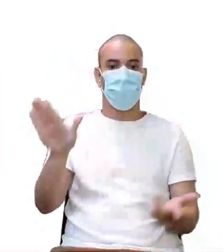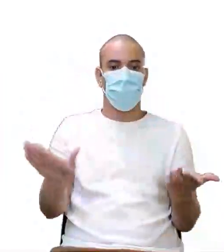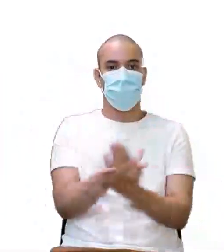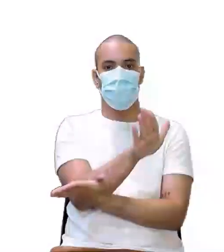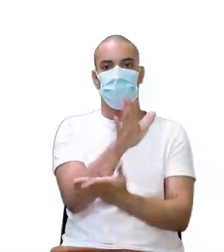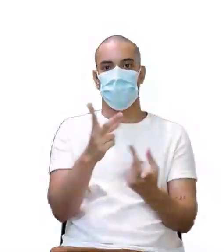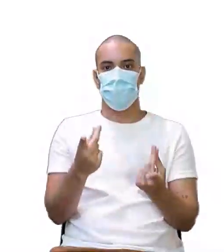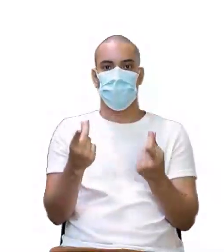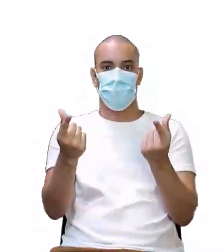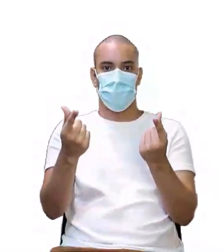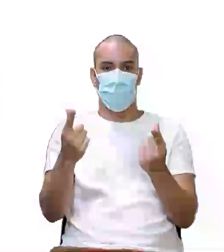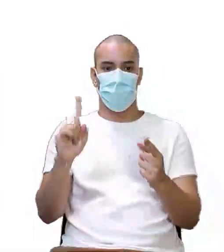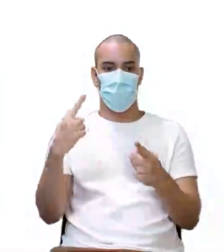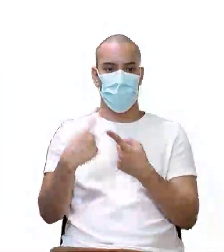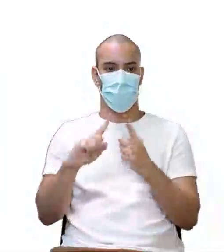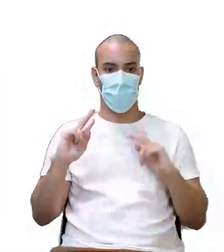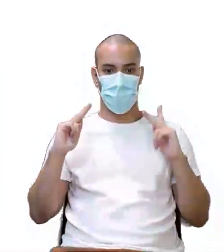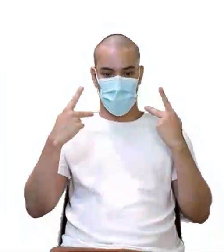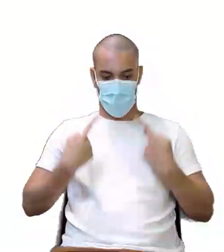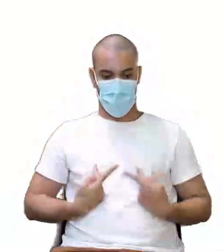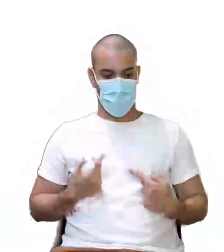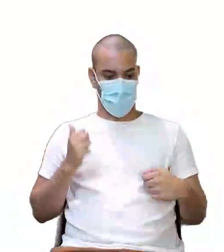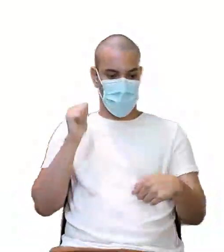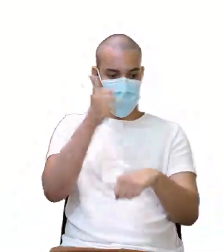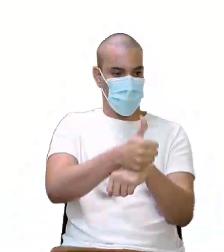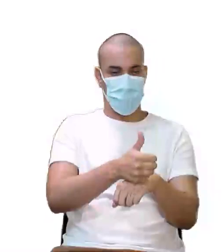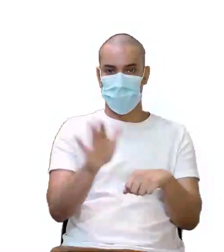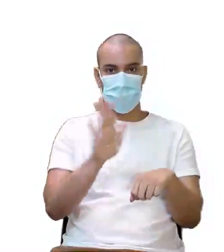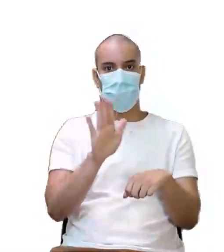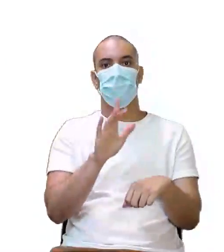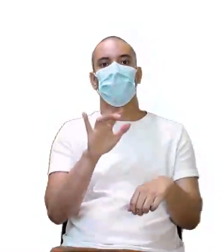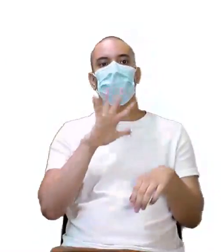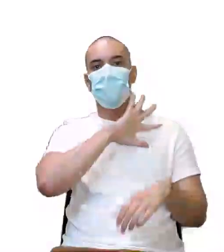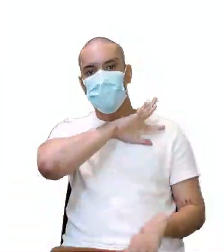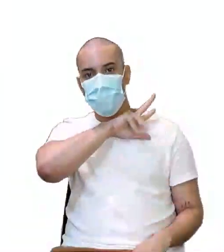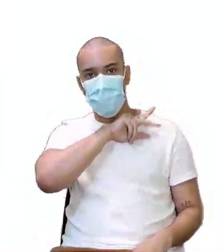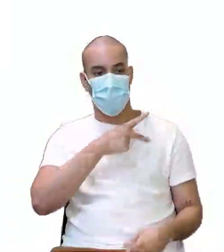ação humana, que uma determinada ação humana pode gerar.